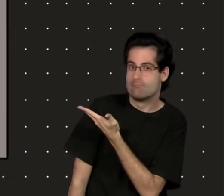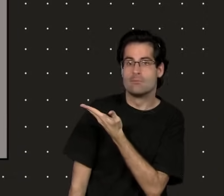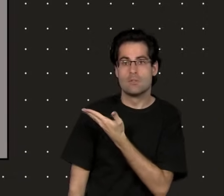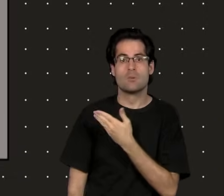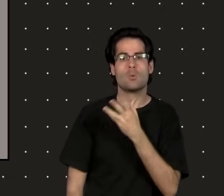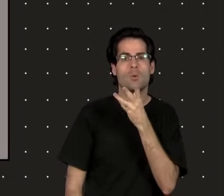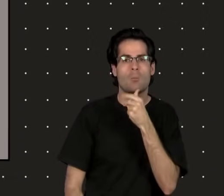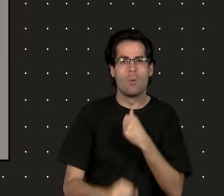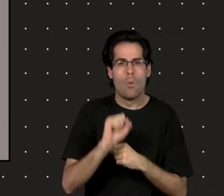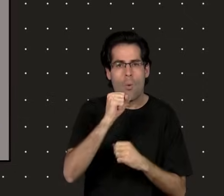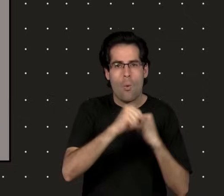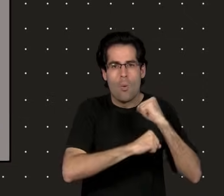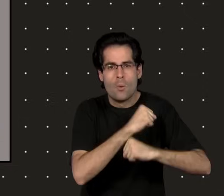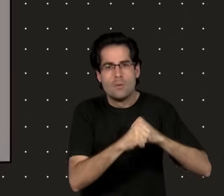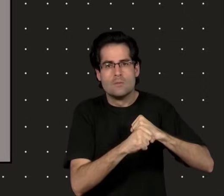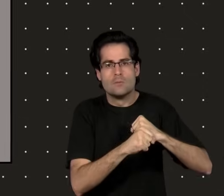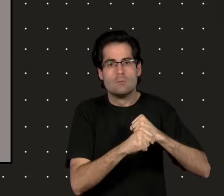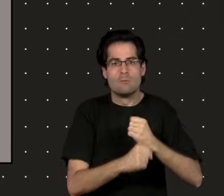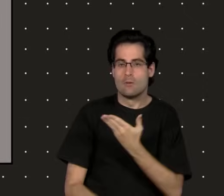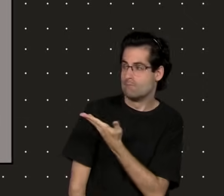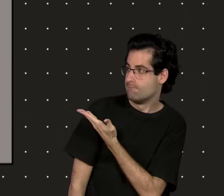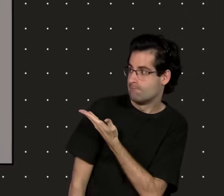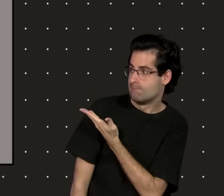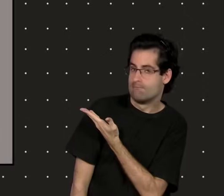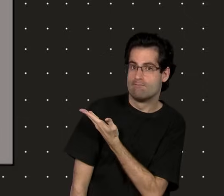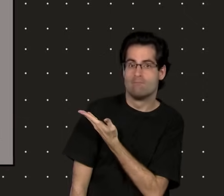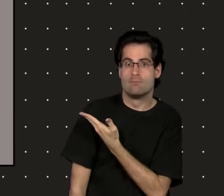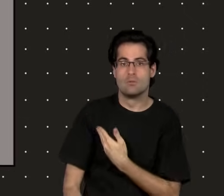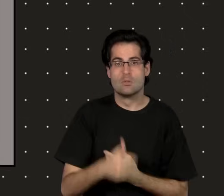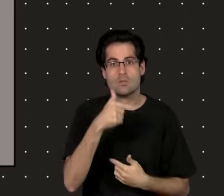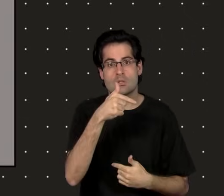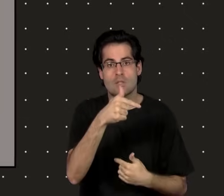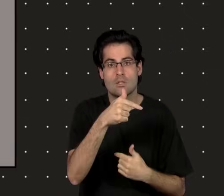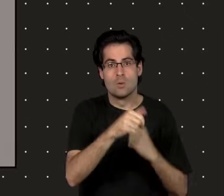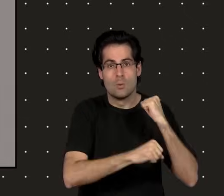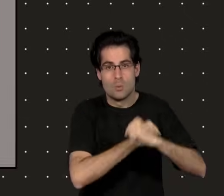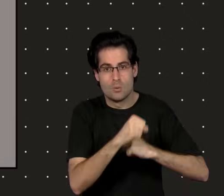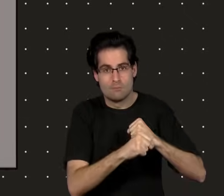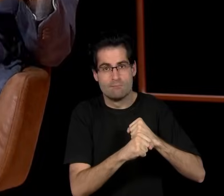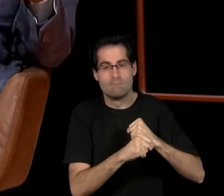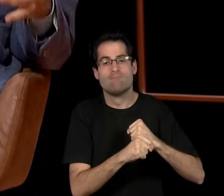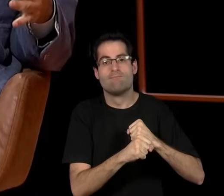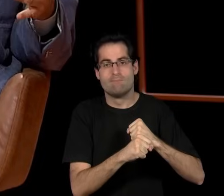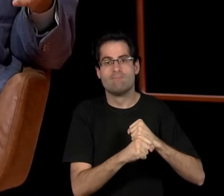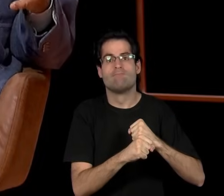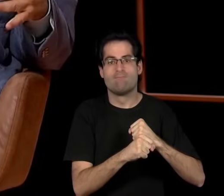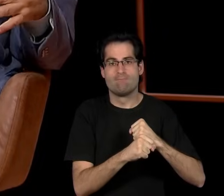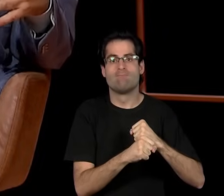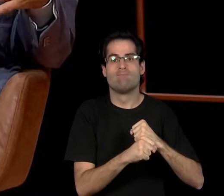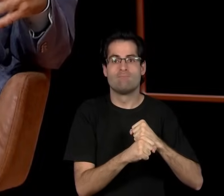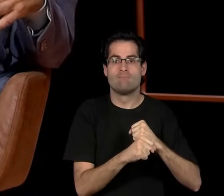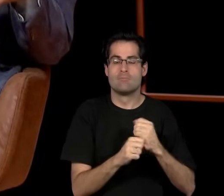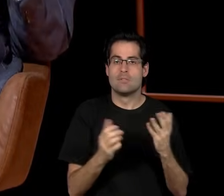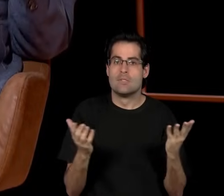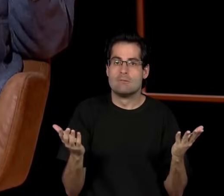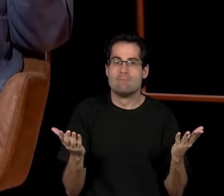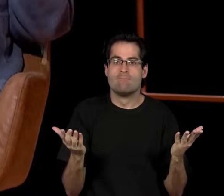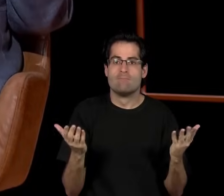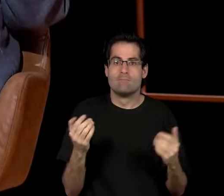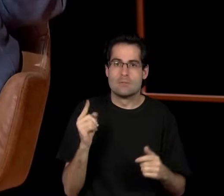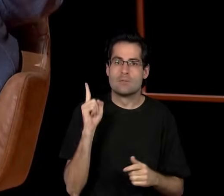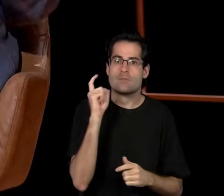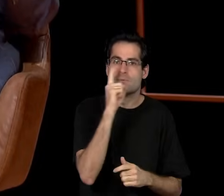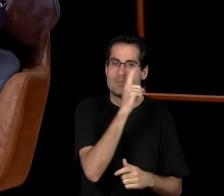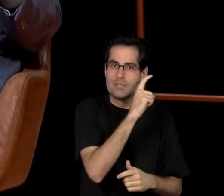também, Sting foram 7 anos para trazer o Sting. E só foi viável porque